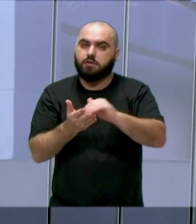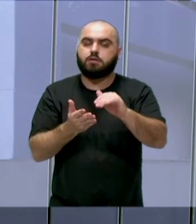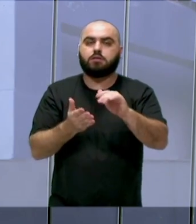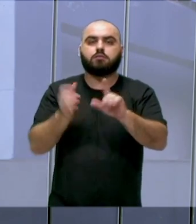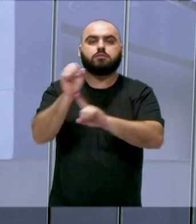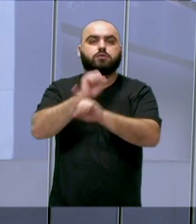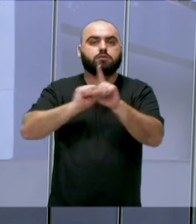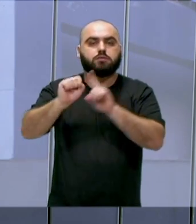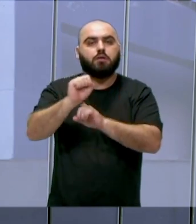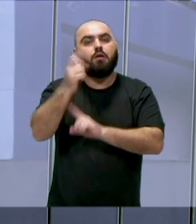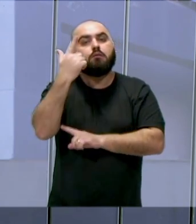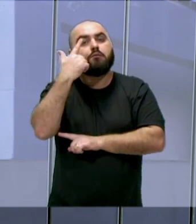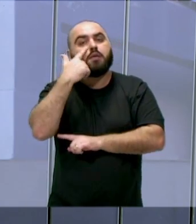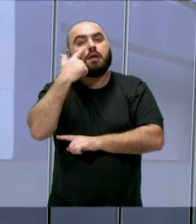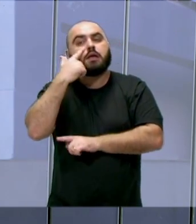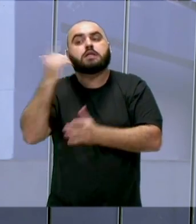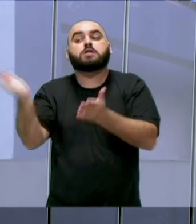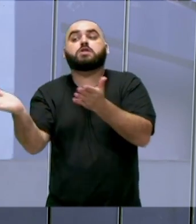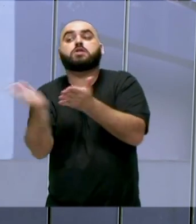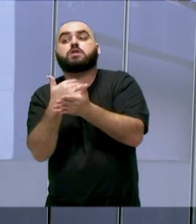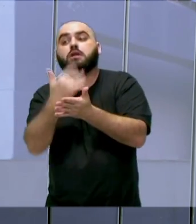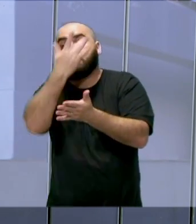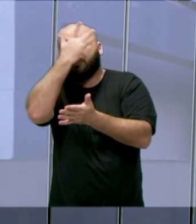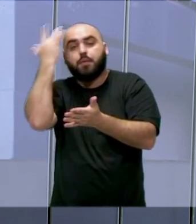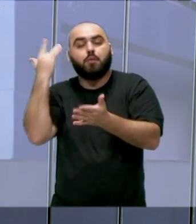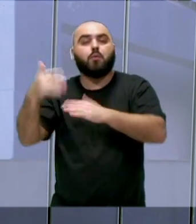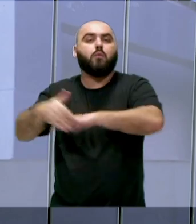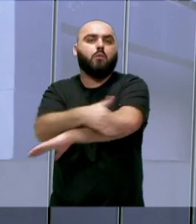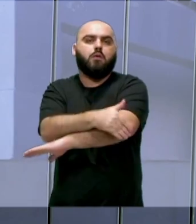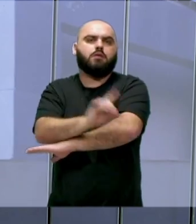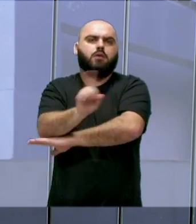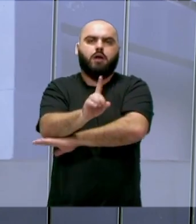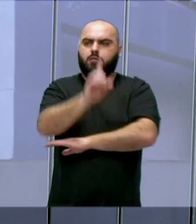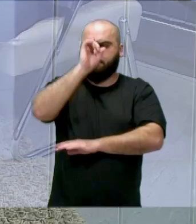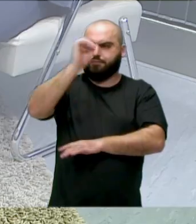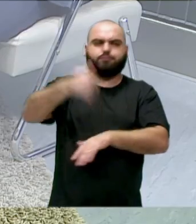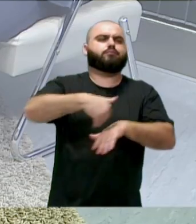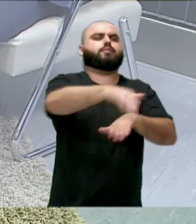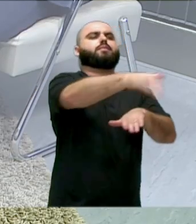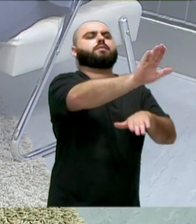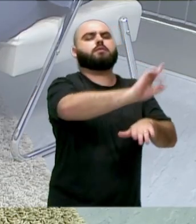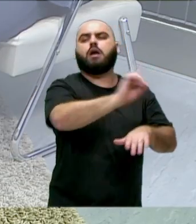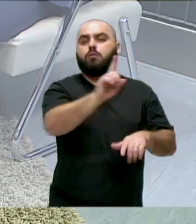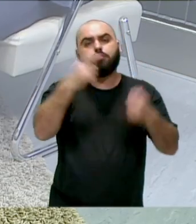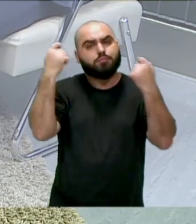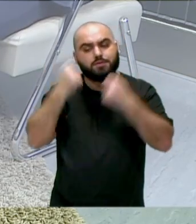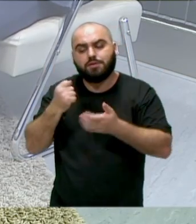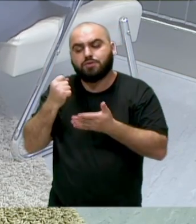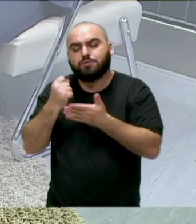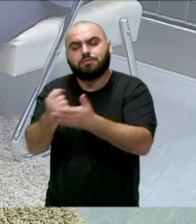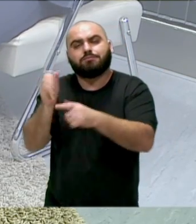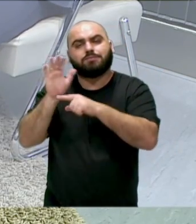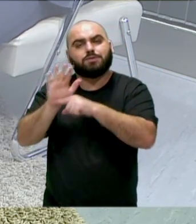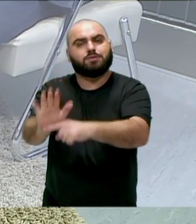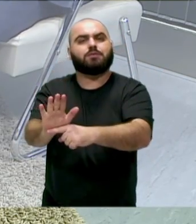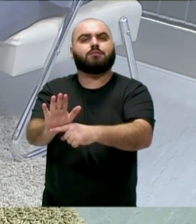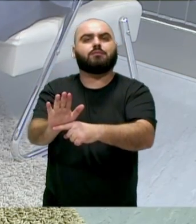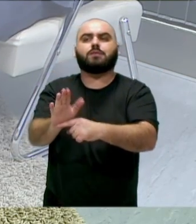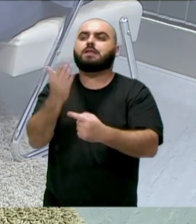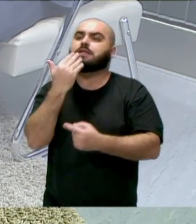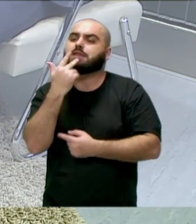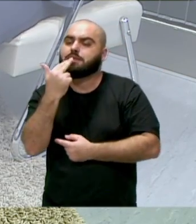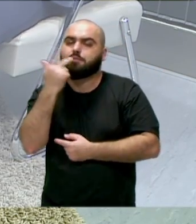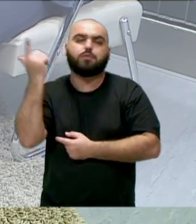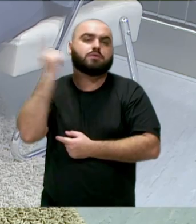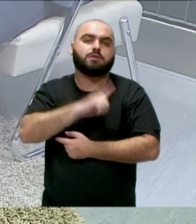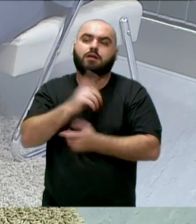ver de que maneira a gente consegue tirar o pessoal dali, não é simplesmente expulsar, a gente tem que dar um caminho, dar uma solução, de que forma a gente pode